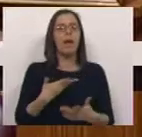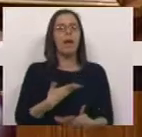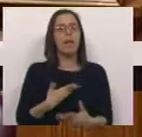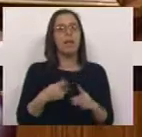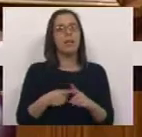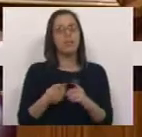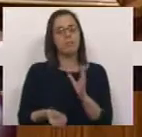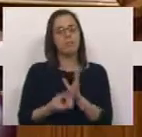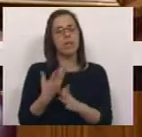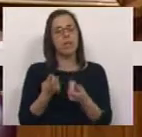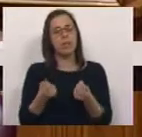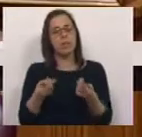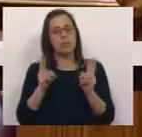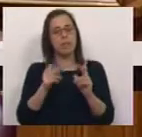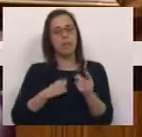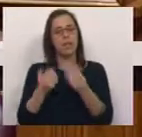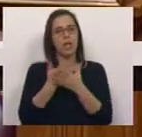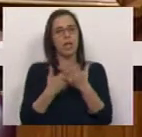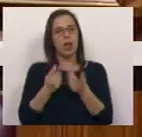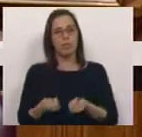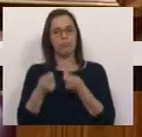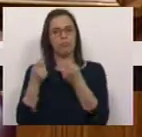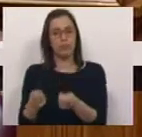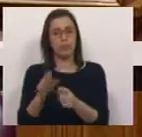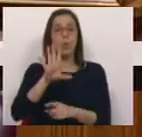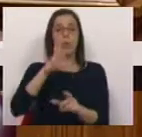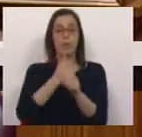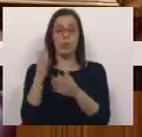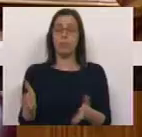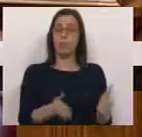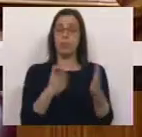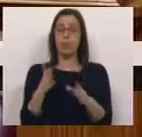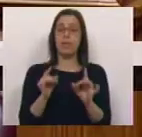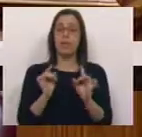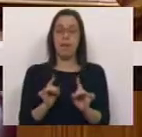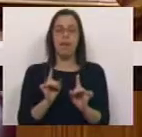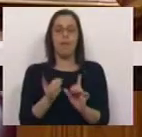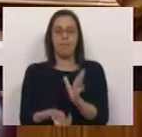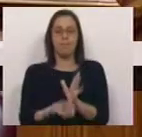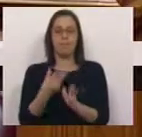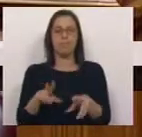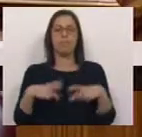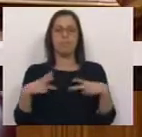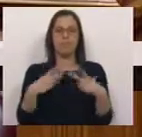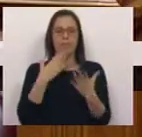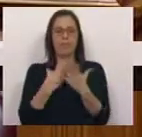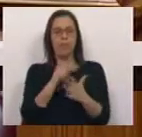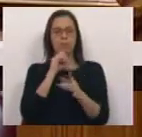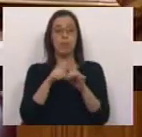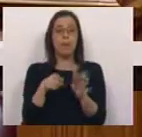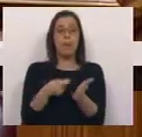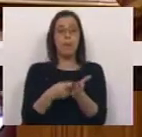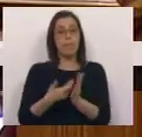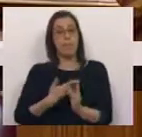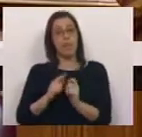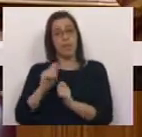dívida, criando alguma folga para investir na nossa economia e colocar o país a produzir e, dessa forma, criar riqueza para tornar possível o